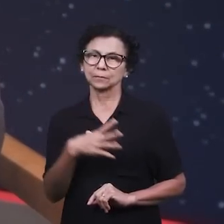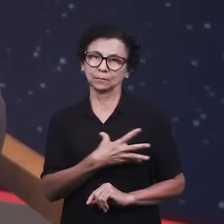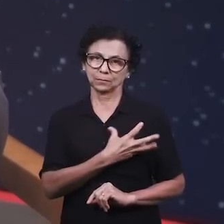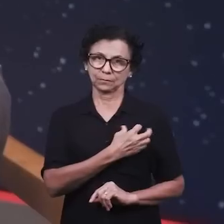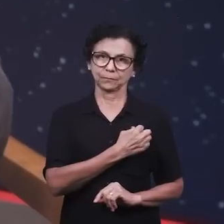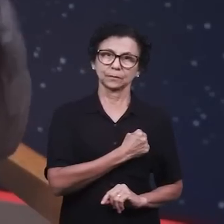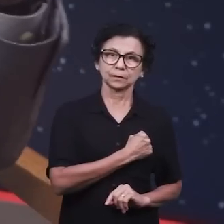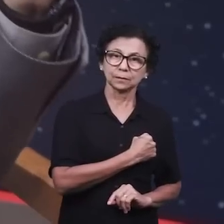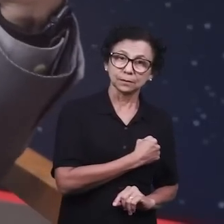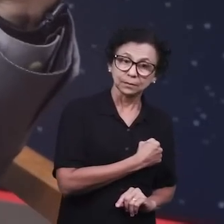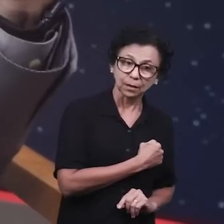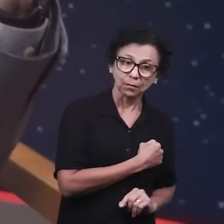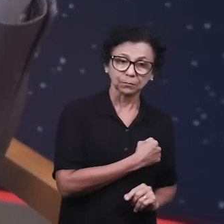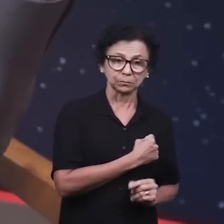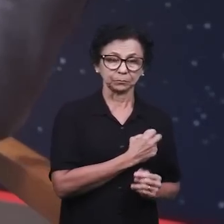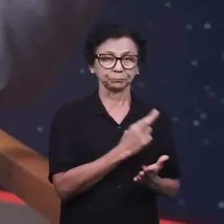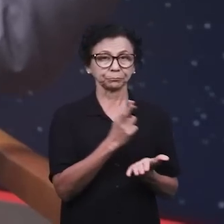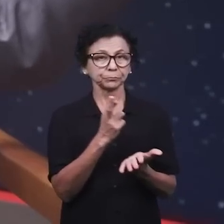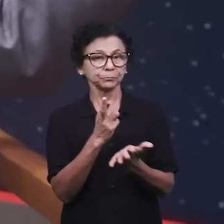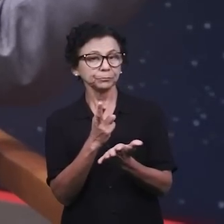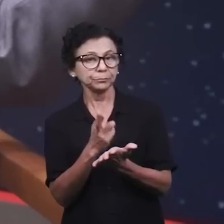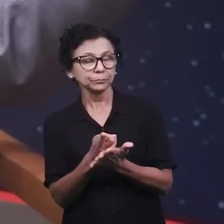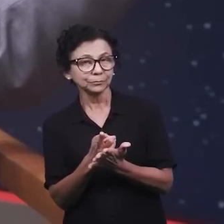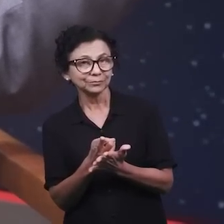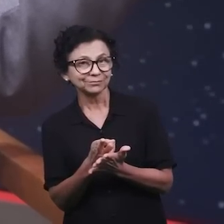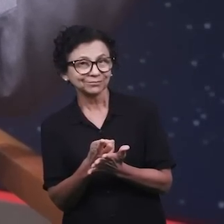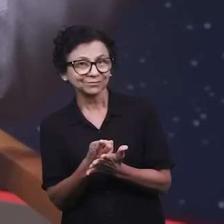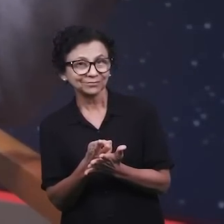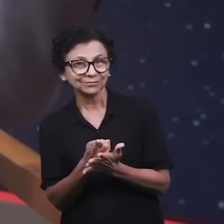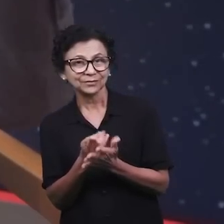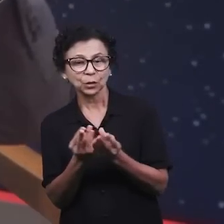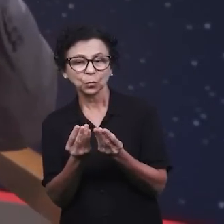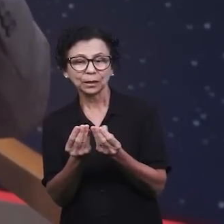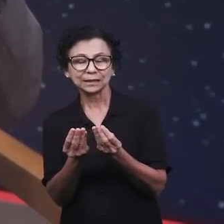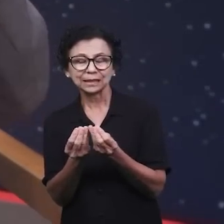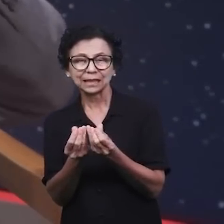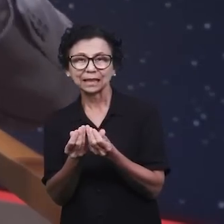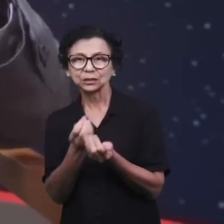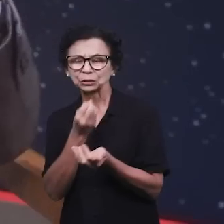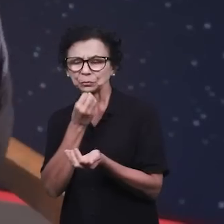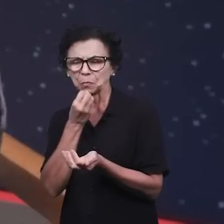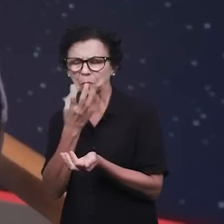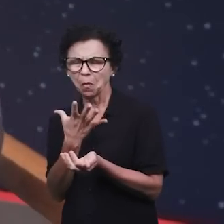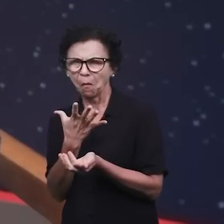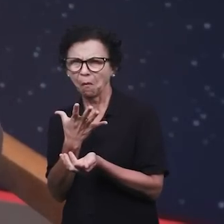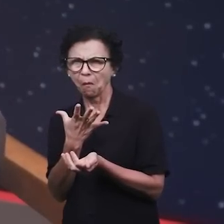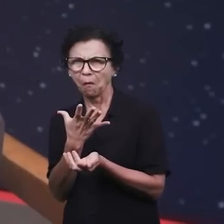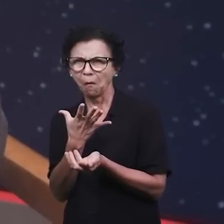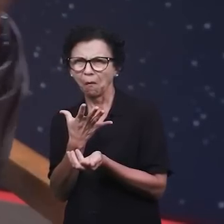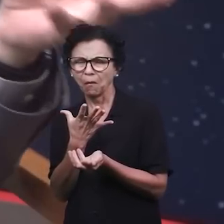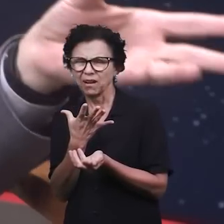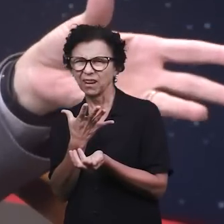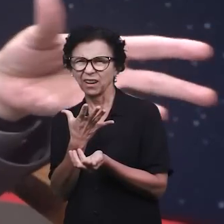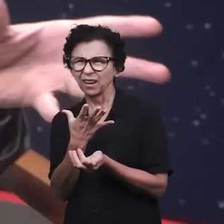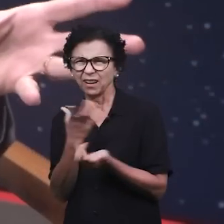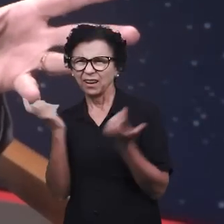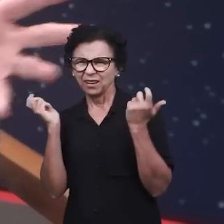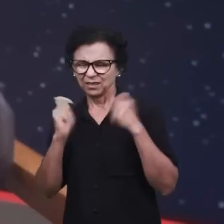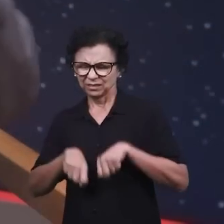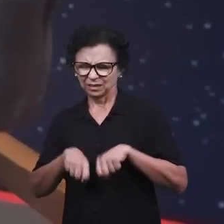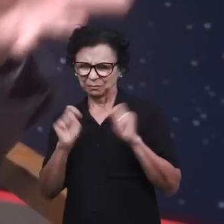Santo é fazer com que a rede que um dia nos alcançou, ela